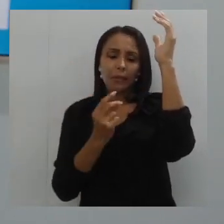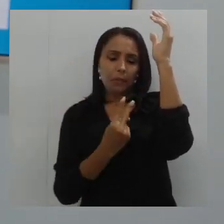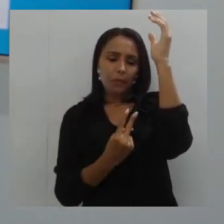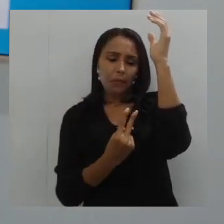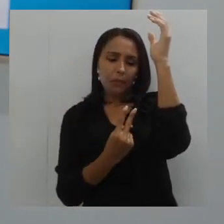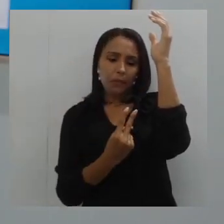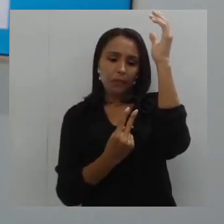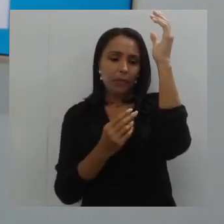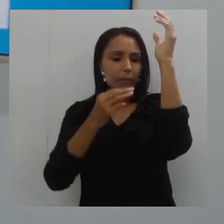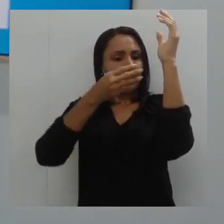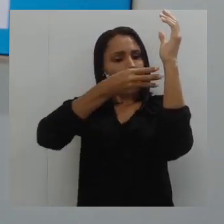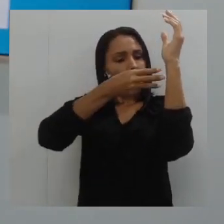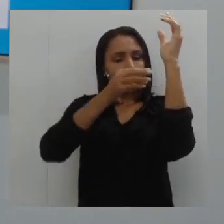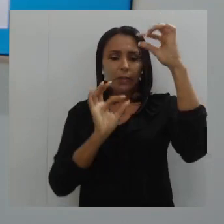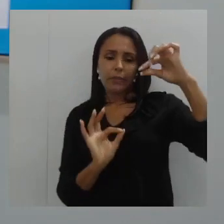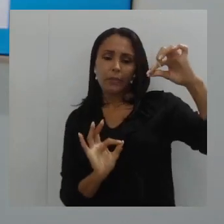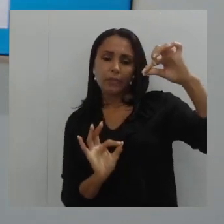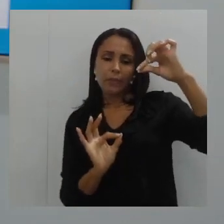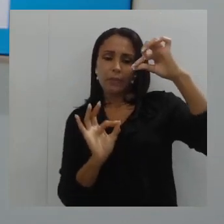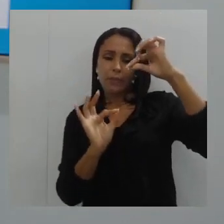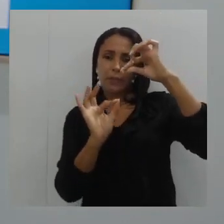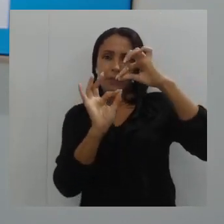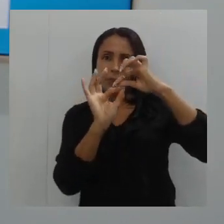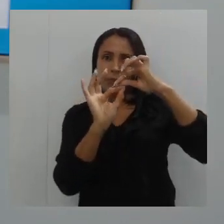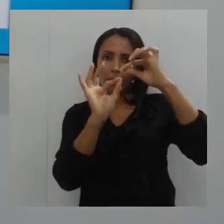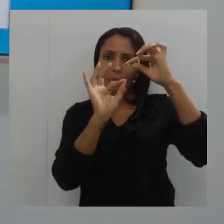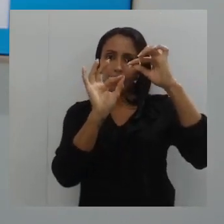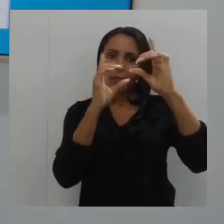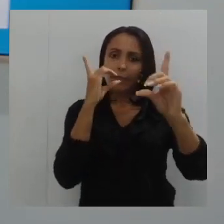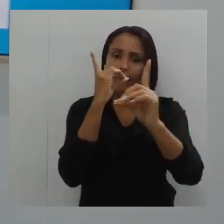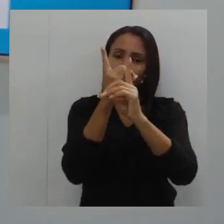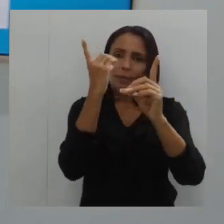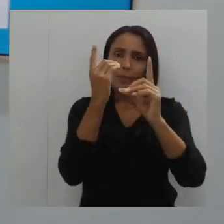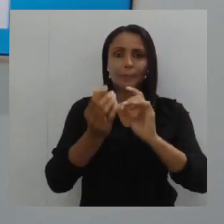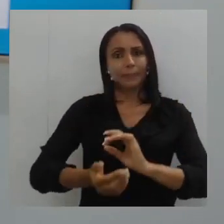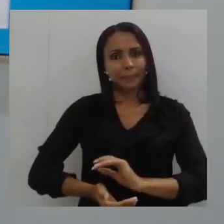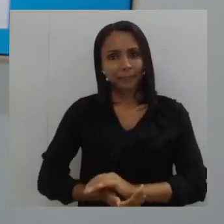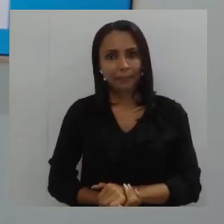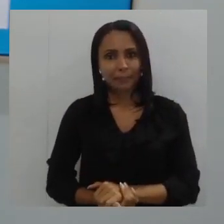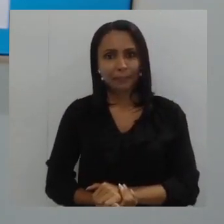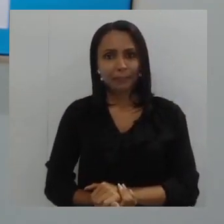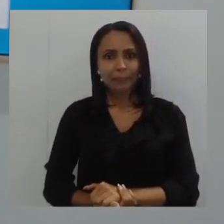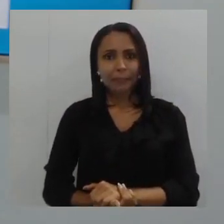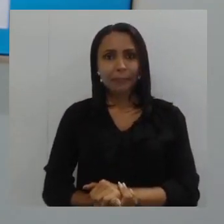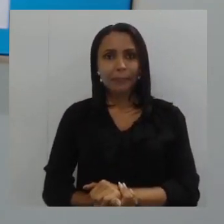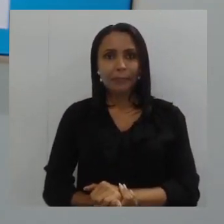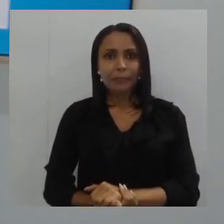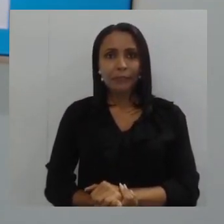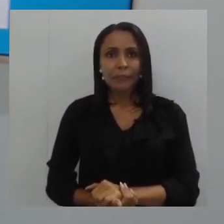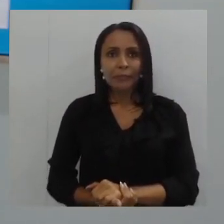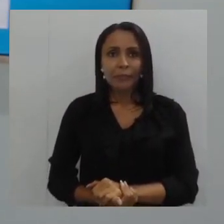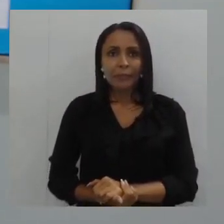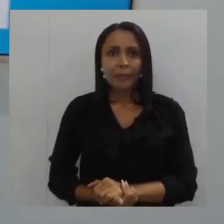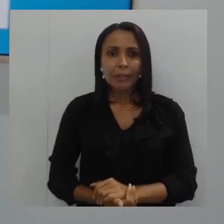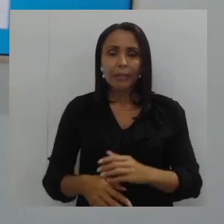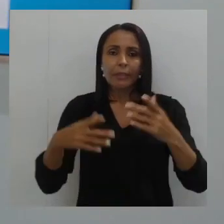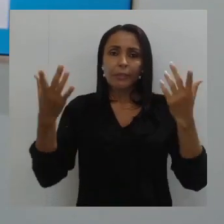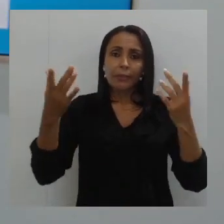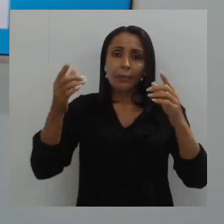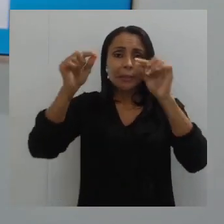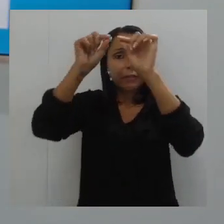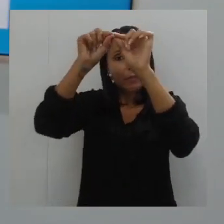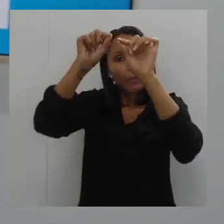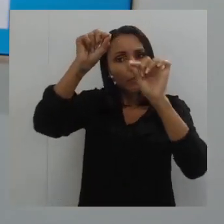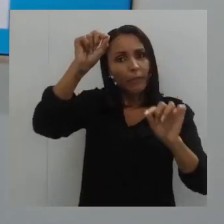vai subindo até encontrar o ponto 3 e eles se encontram. Então, quando eu passo um risquinho